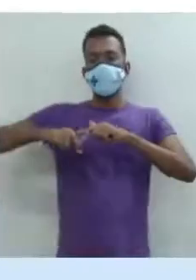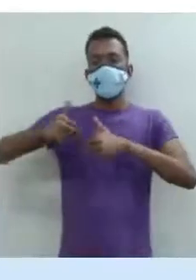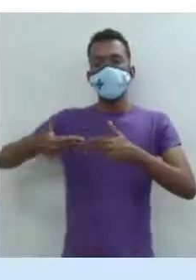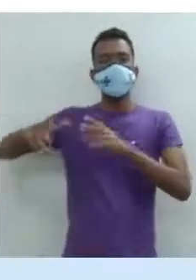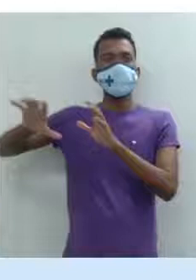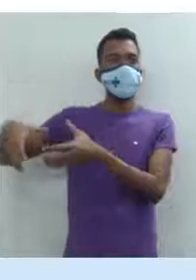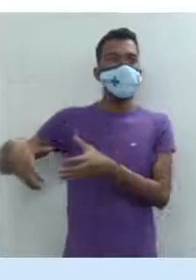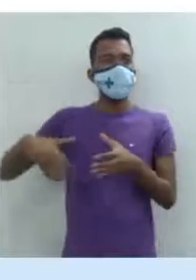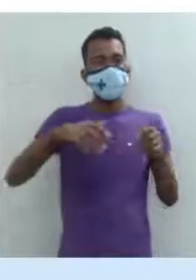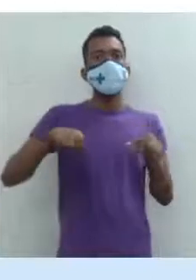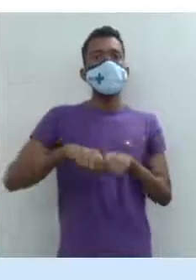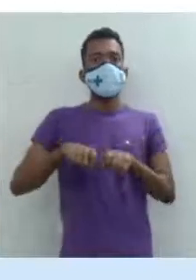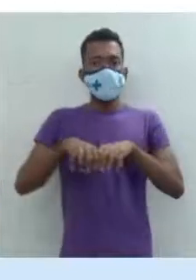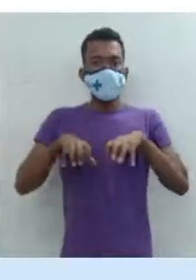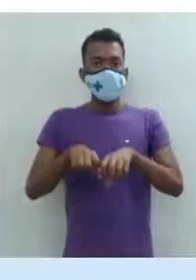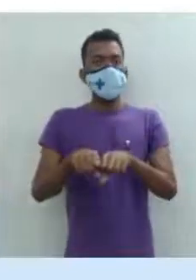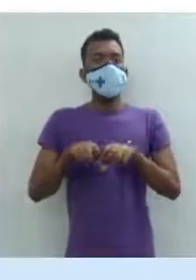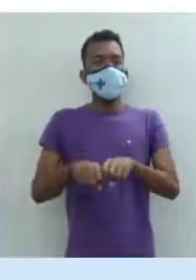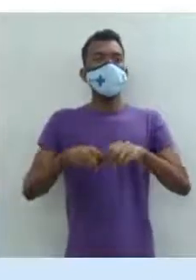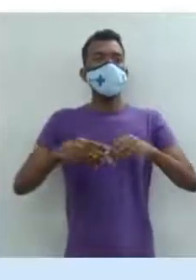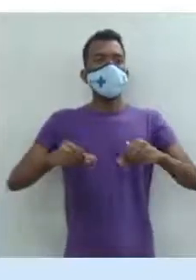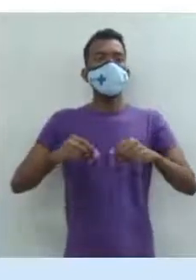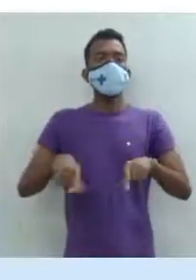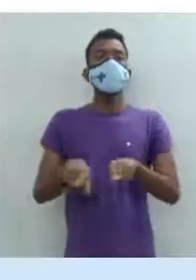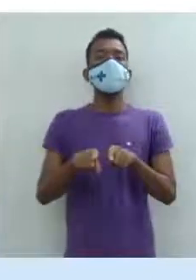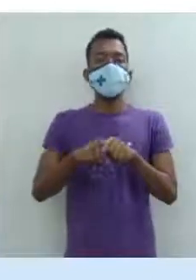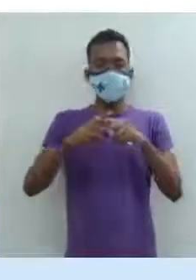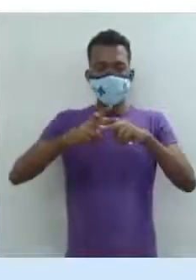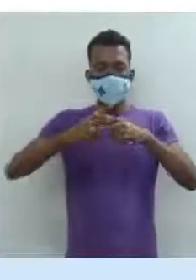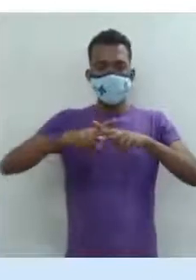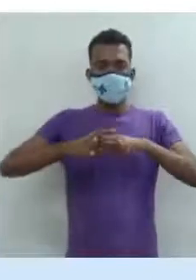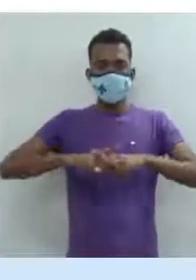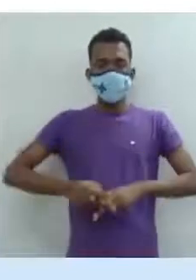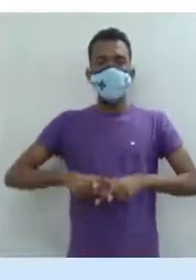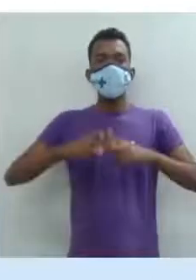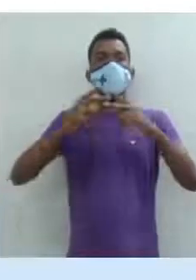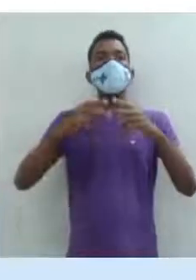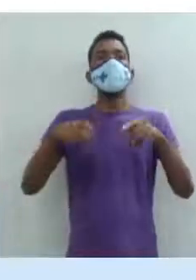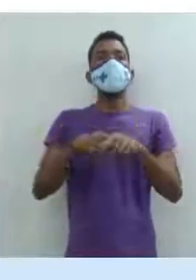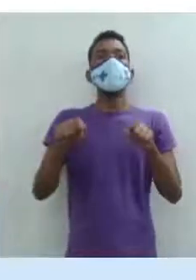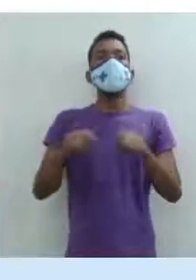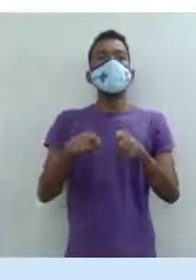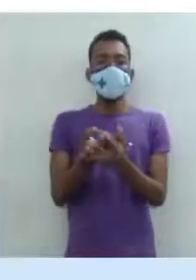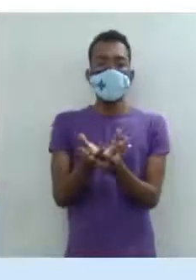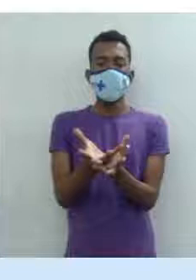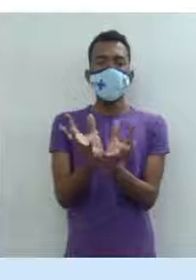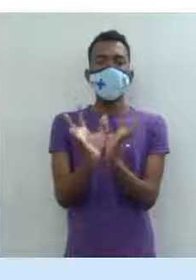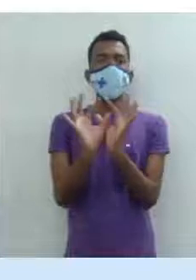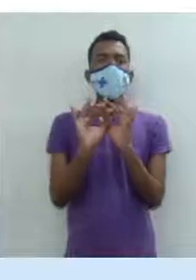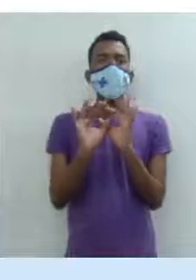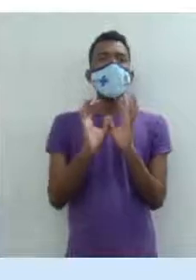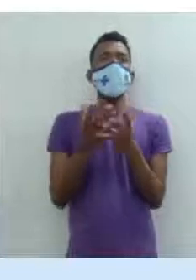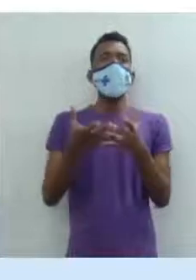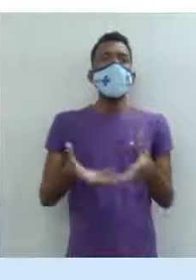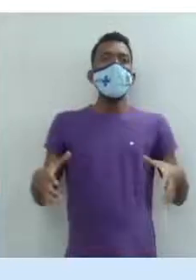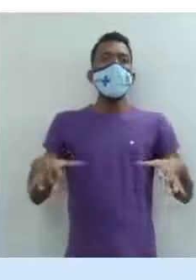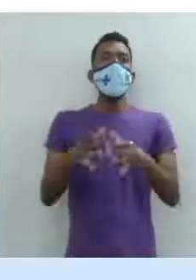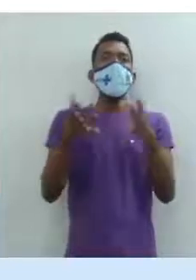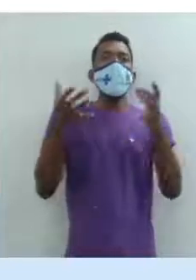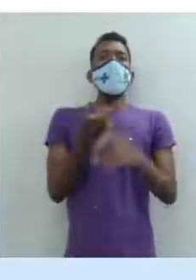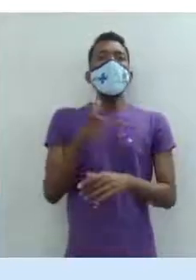Fazer farinha. Tecer redes, né? Fazer festos, vasos e